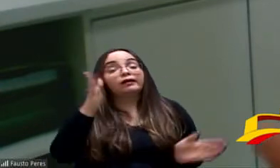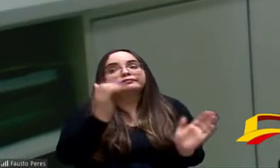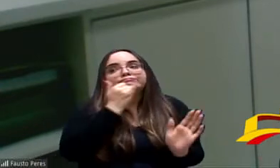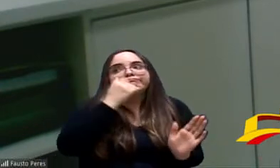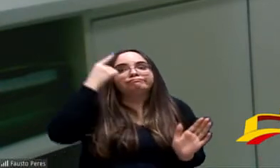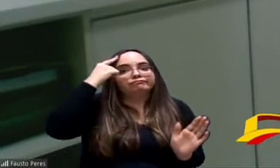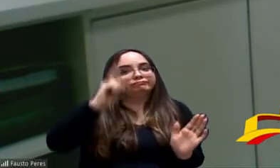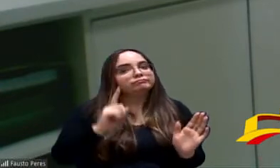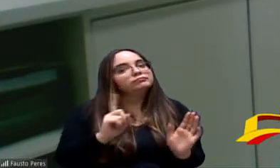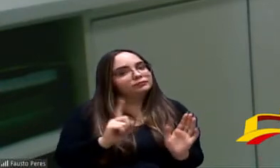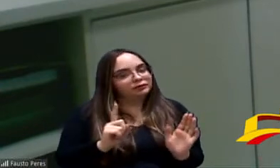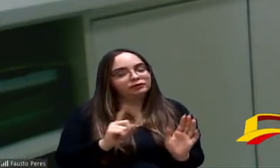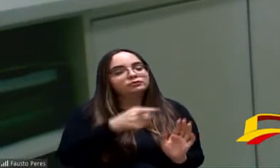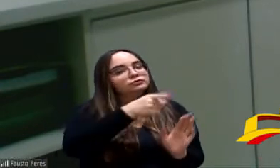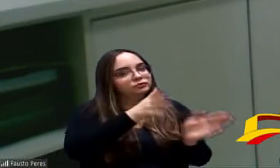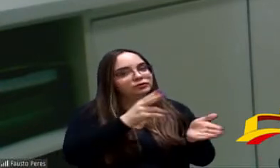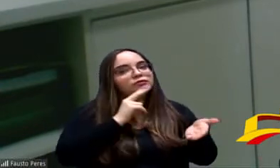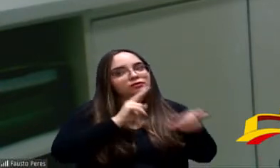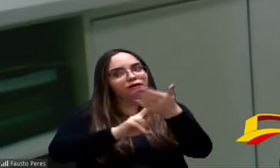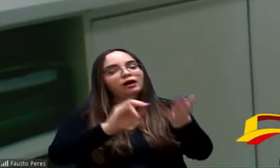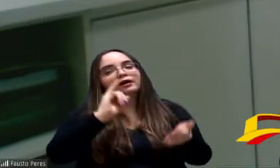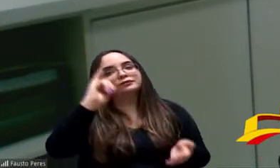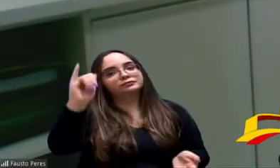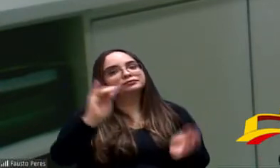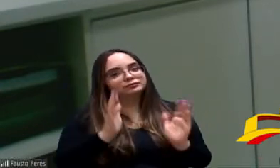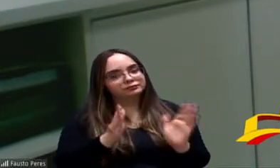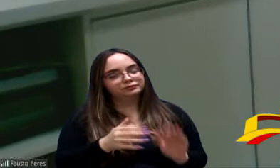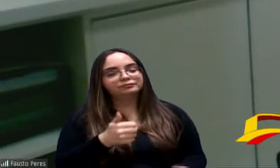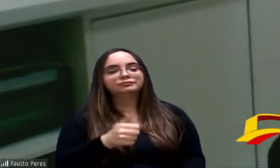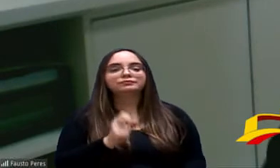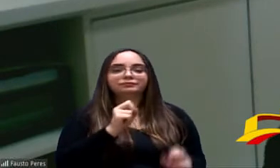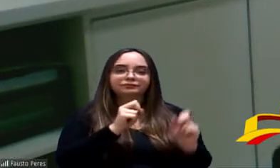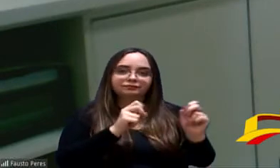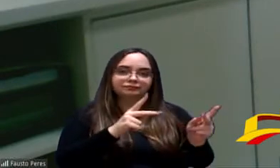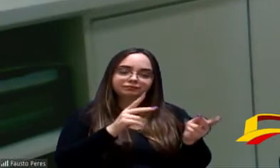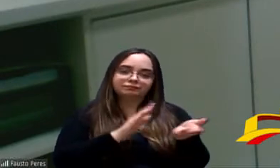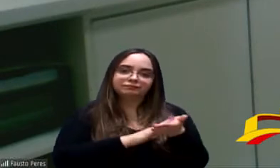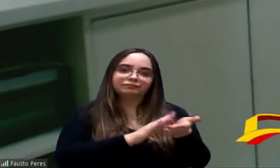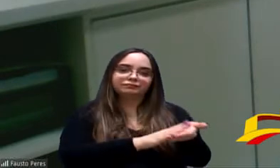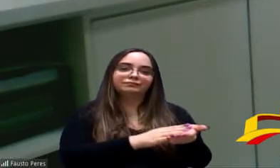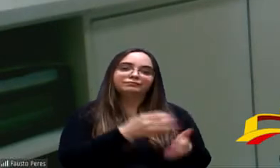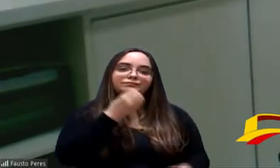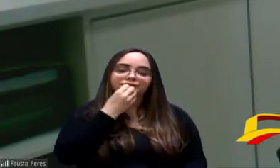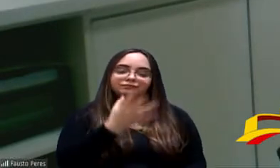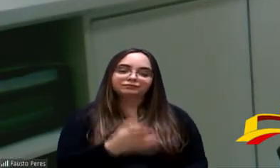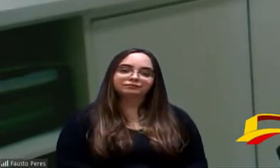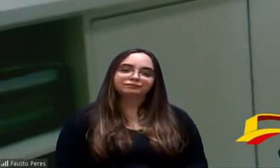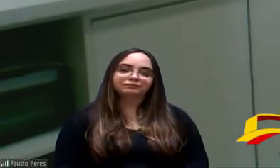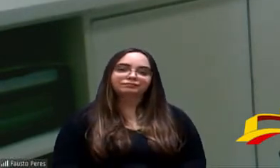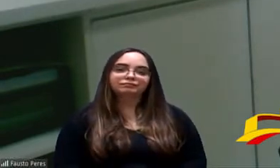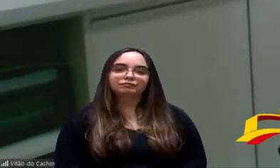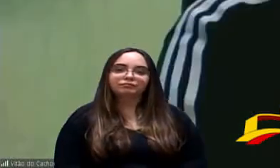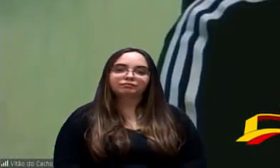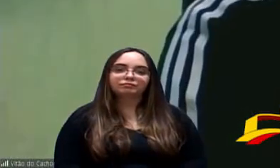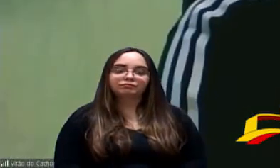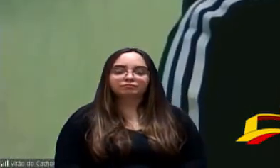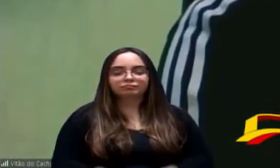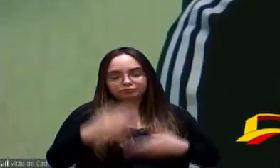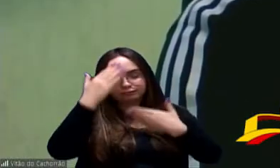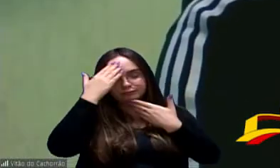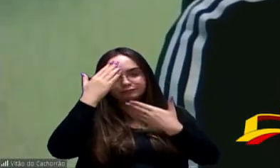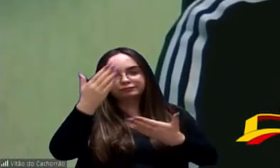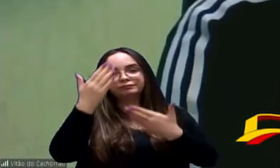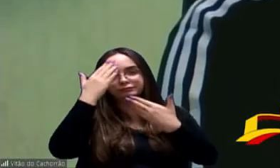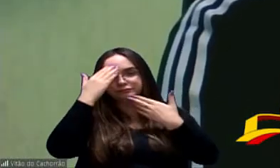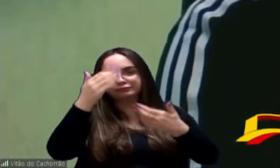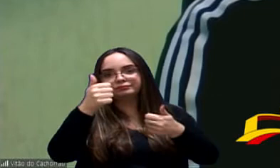estavam necessitando dessas melhorias aí, tá? Parabéns, vereador, pelo requerimento aí, viu? Conto com o meu apoio. Deus abençoe, obrigado pela